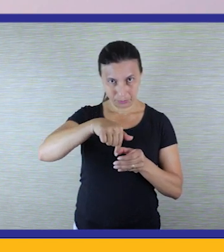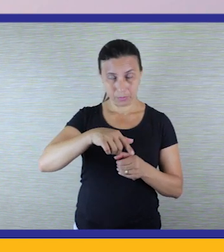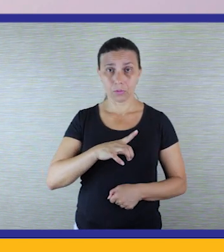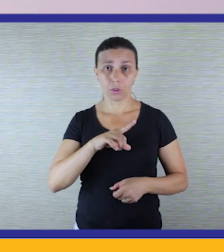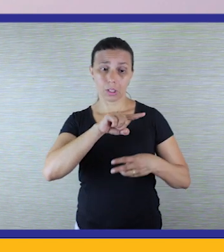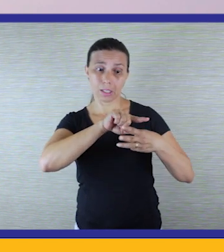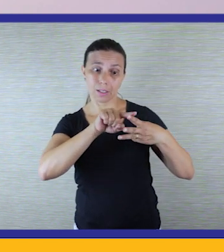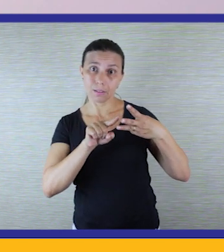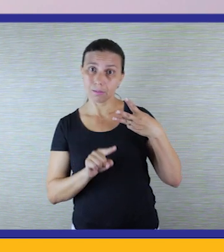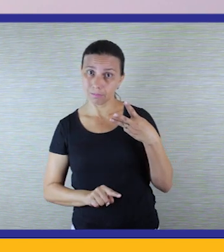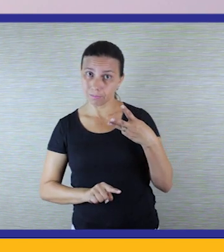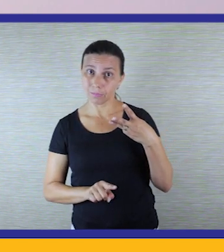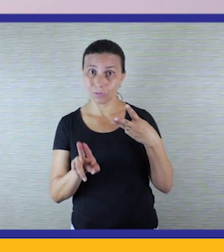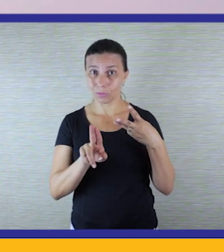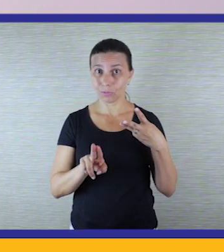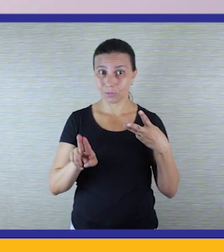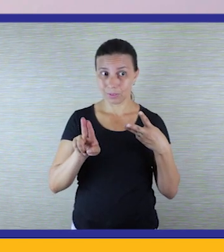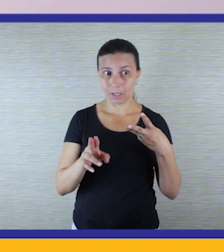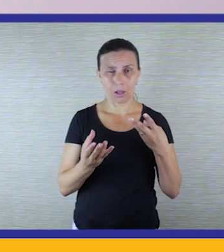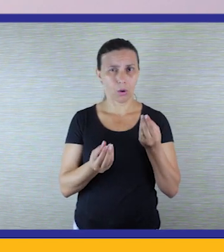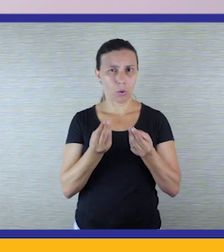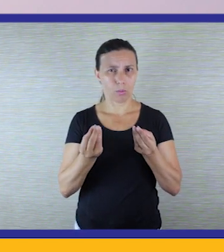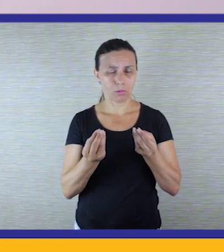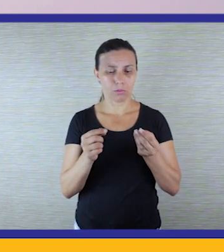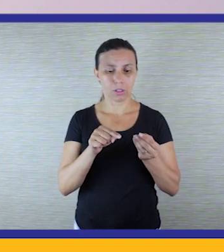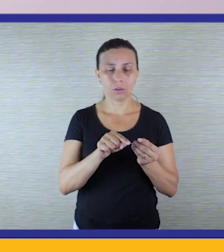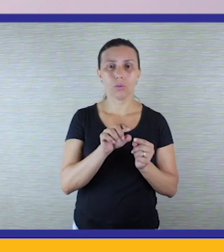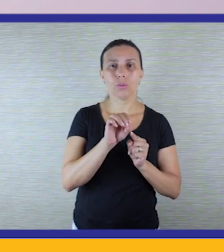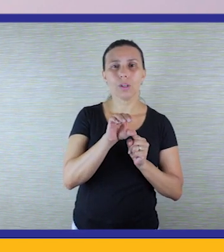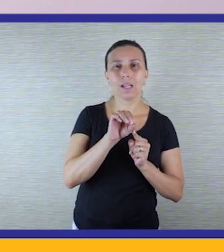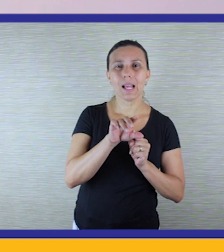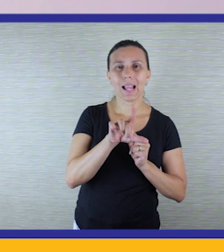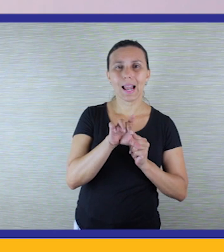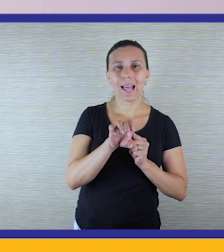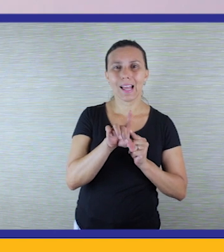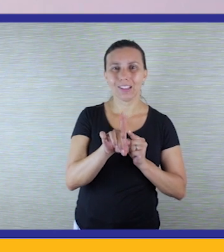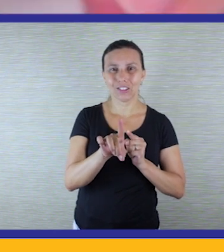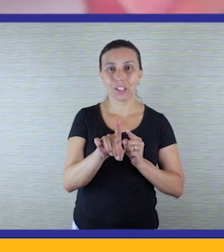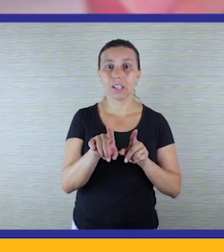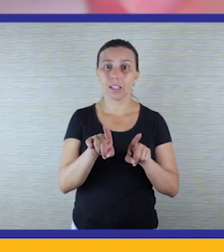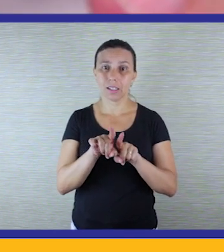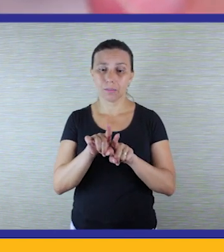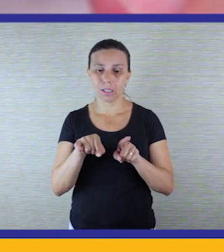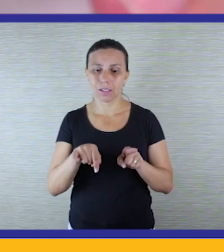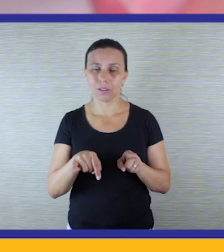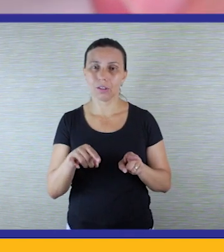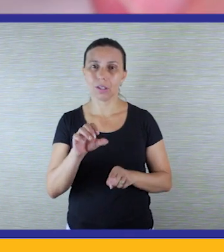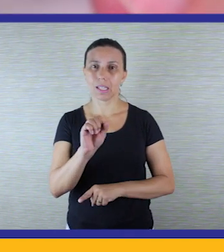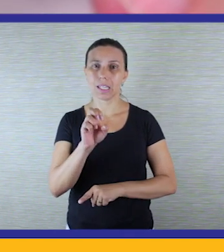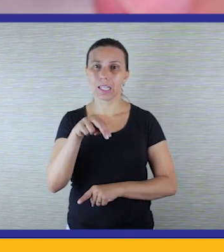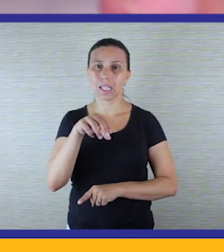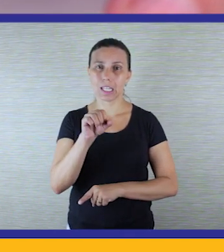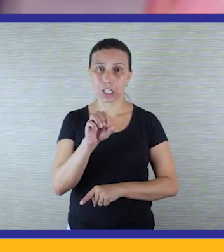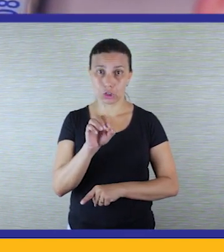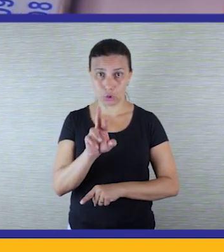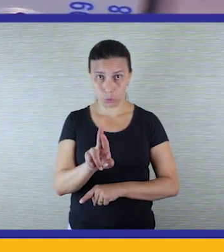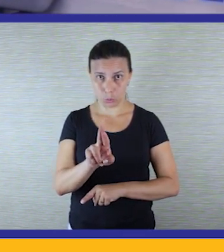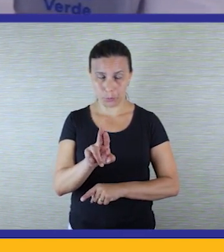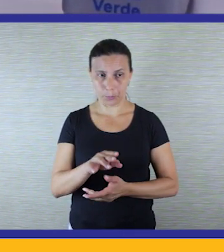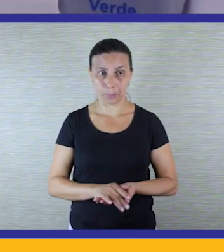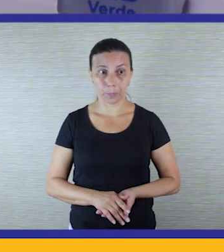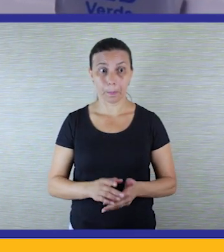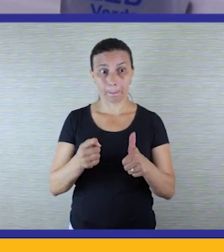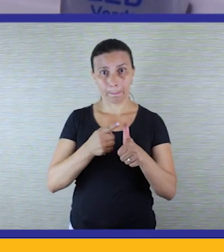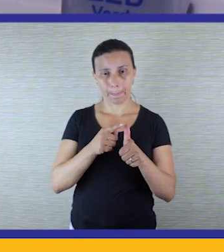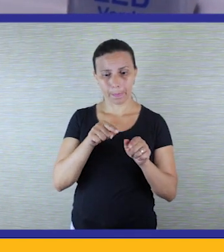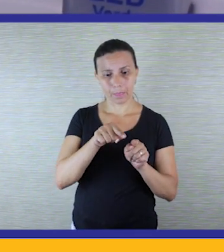se resume ao posicionamento dos LEDs e do sensor na interface AtoBox. Primeiro, posicionamos os LEDs